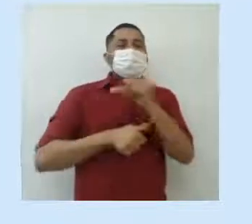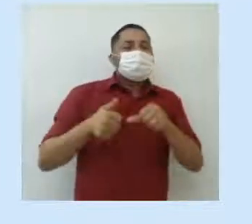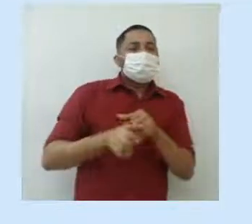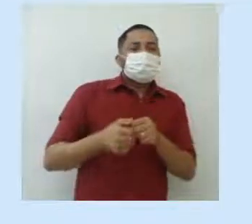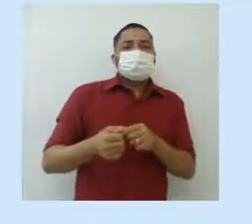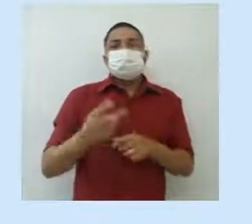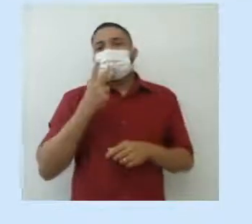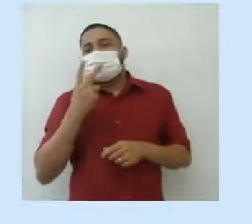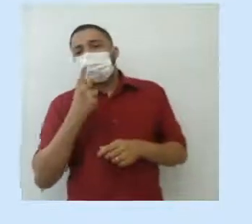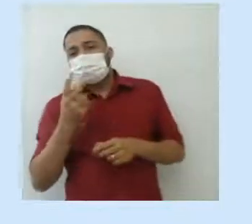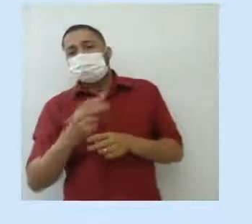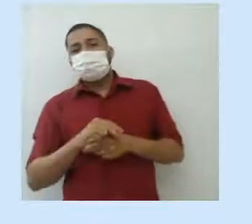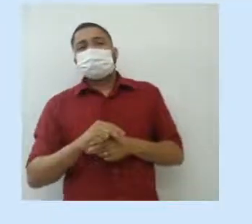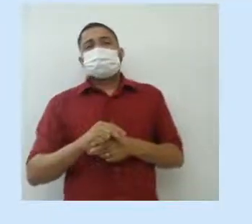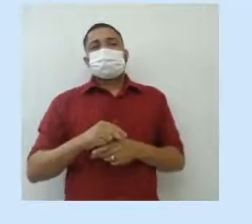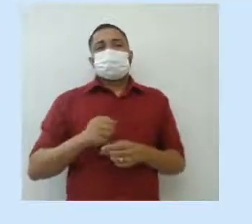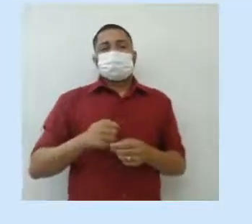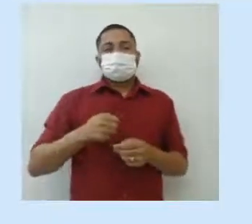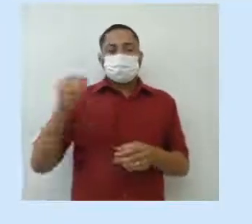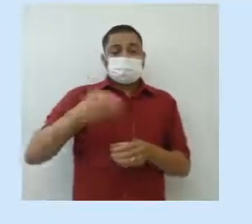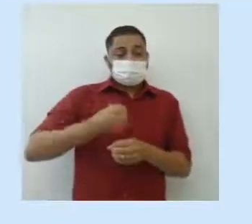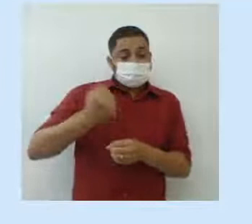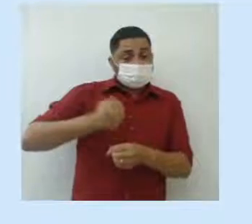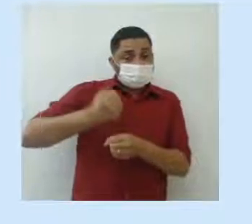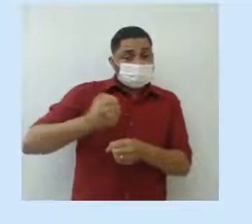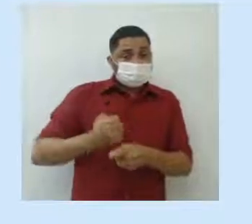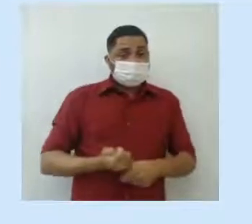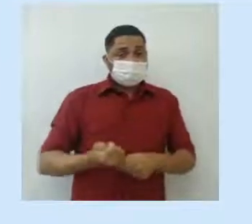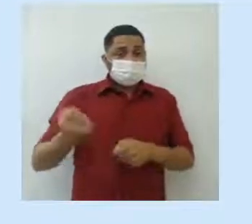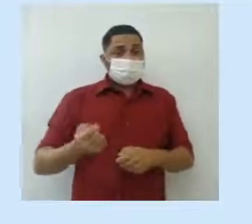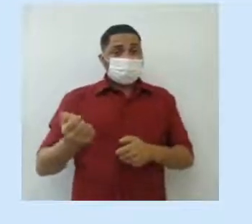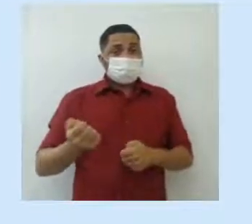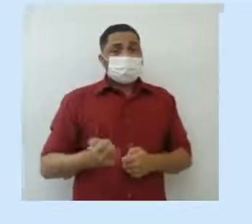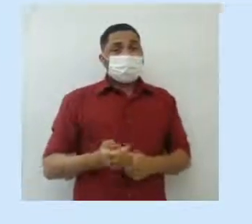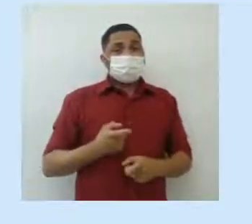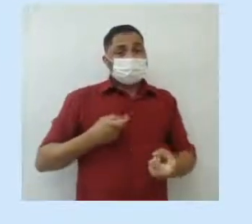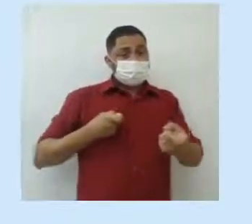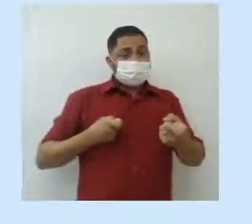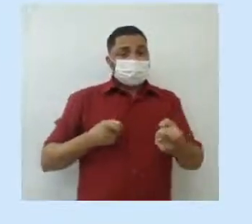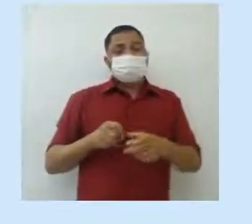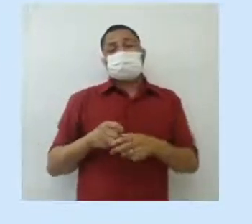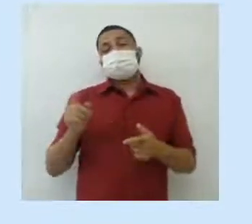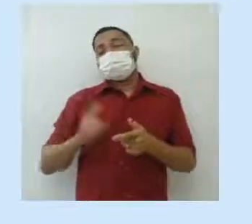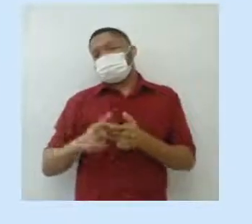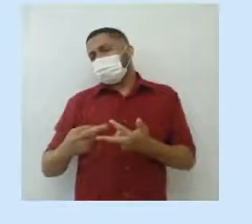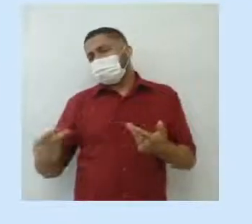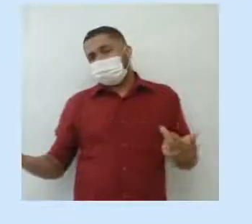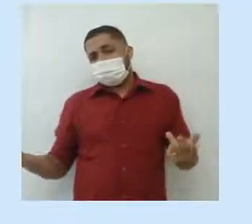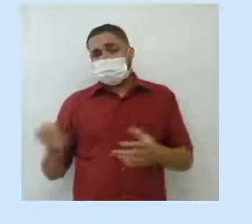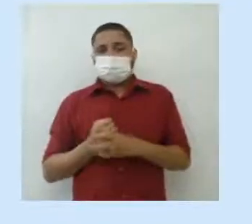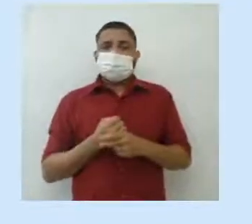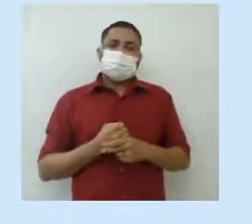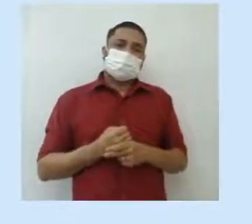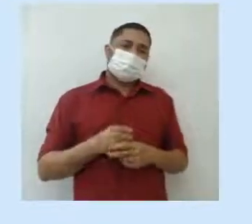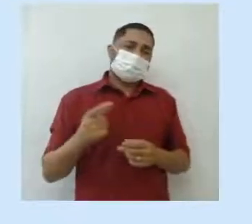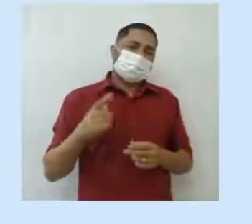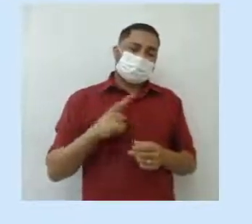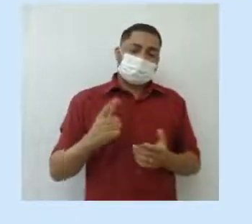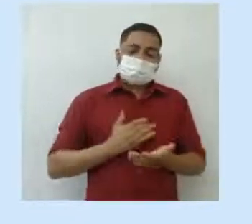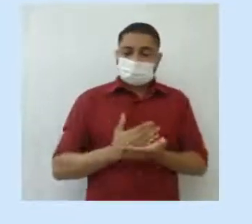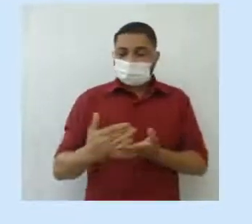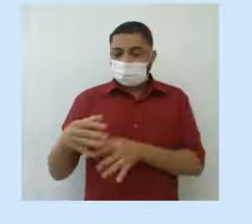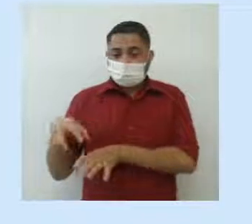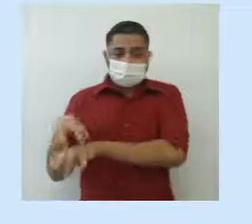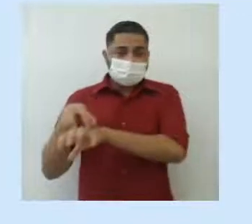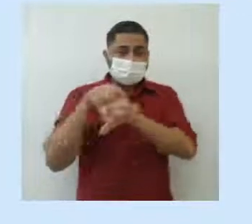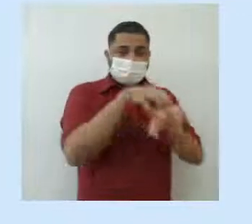fumo, pólvora e outros produtos. Então, as primeiras levas de cativos, né, começaram a ser trazidas